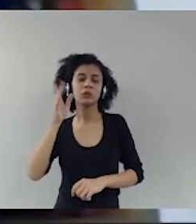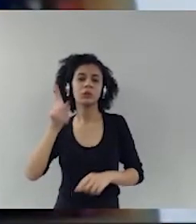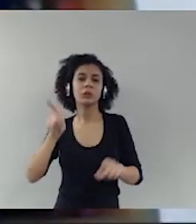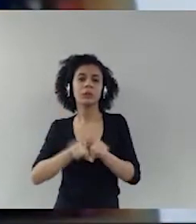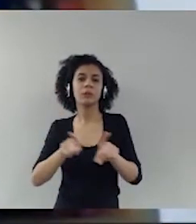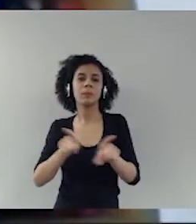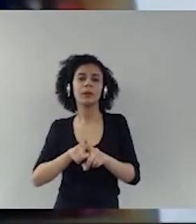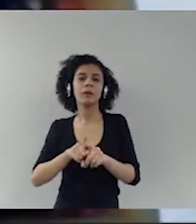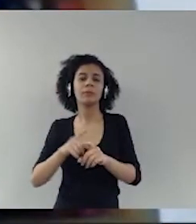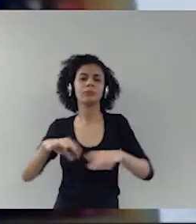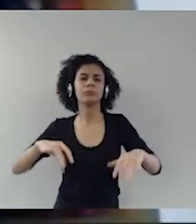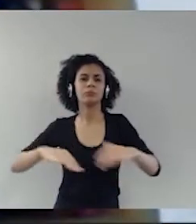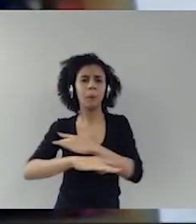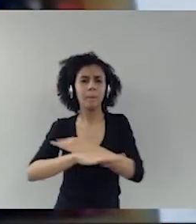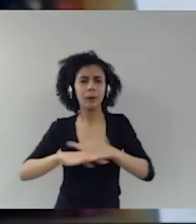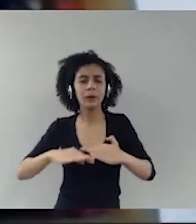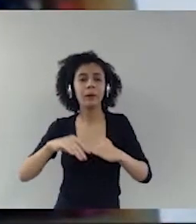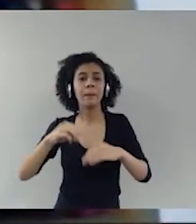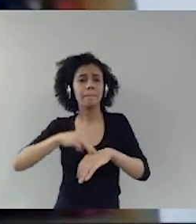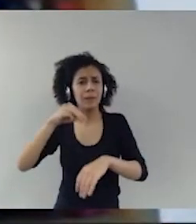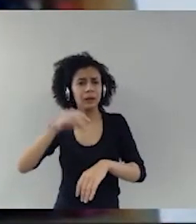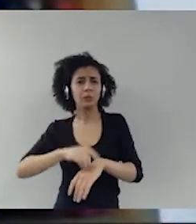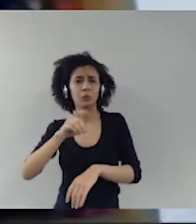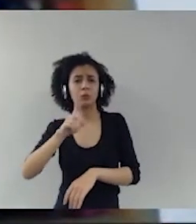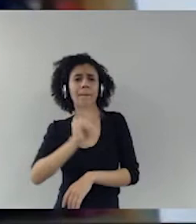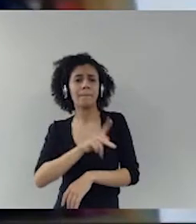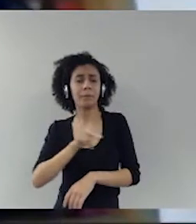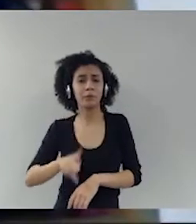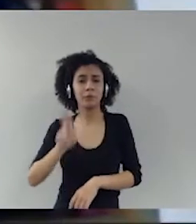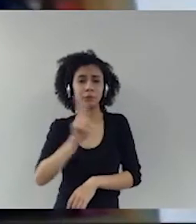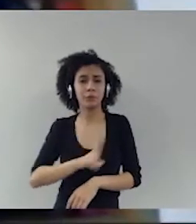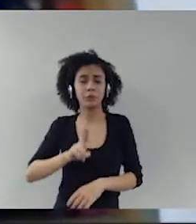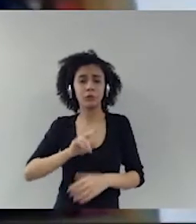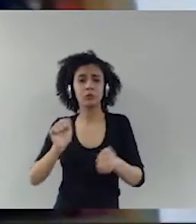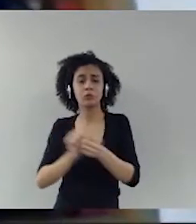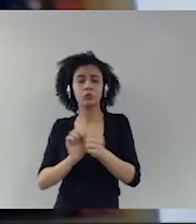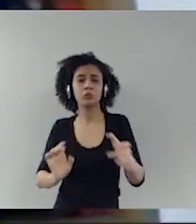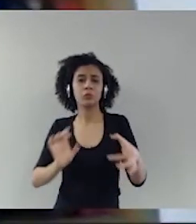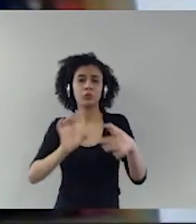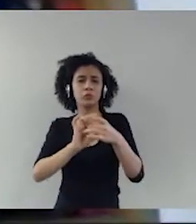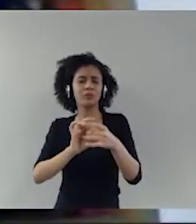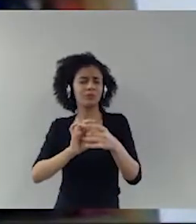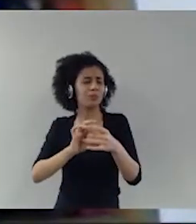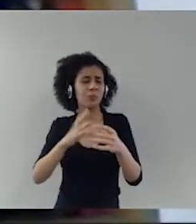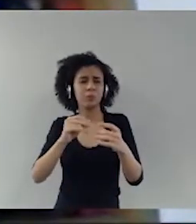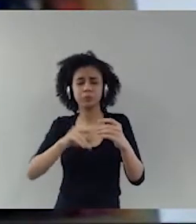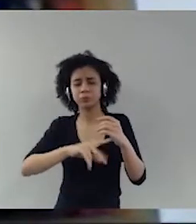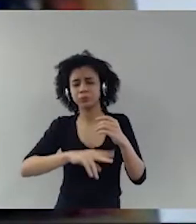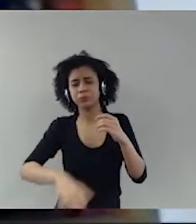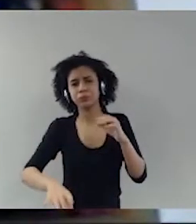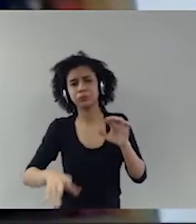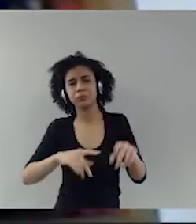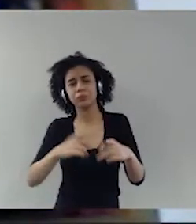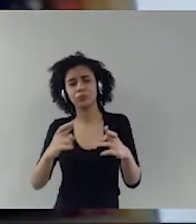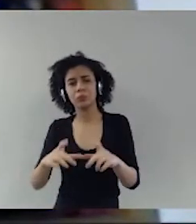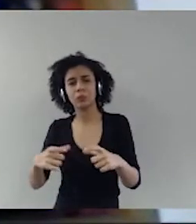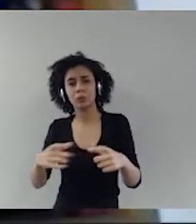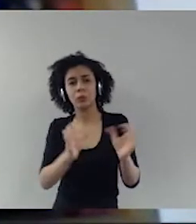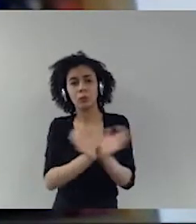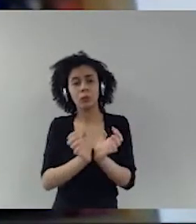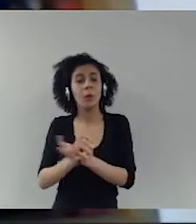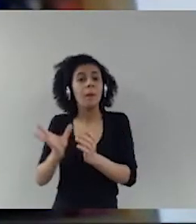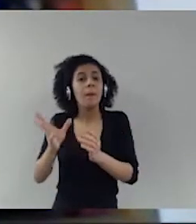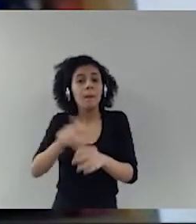também pela UFMG, mestre e doutor, professor universitário associado em vários departamentos, professor visitante em